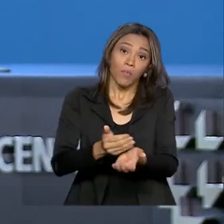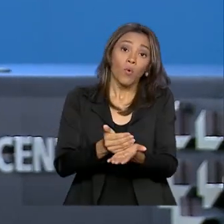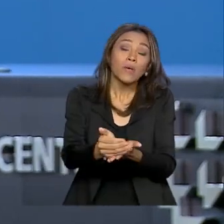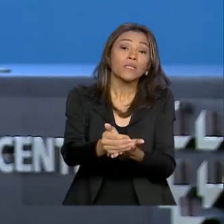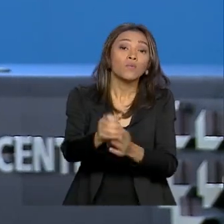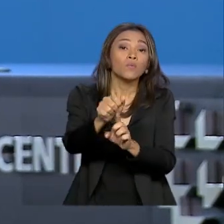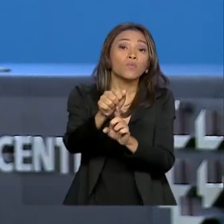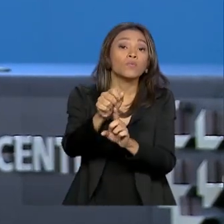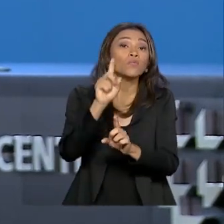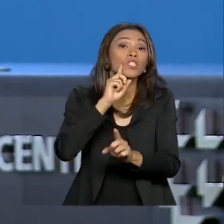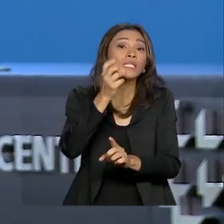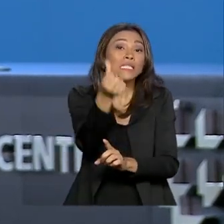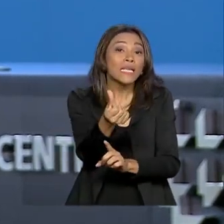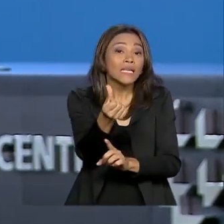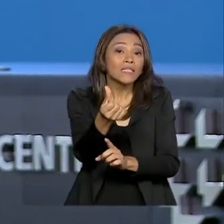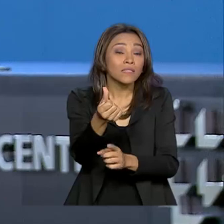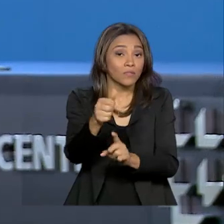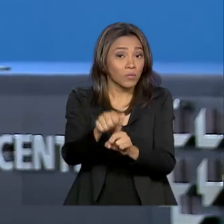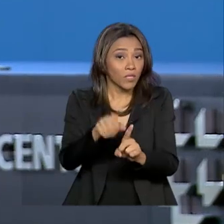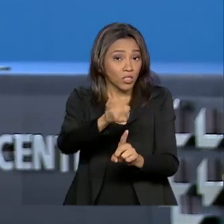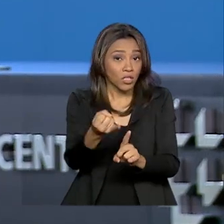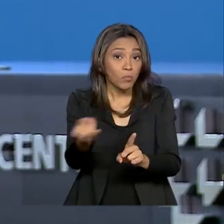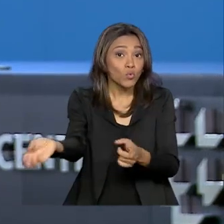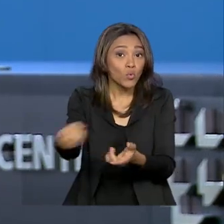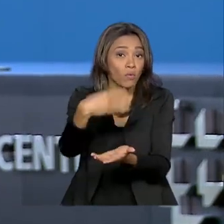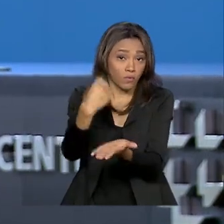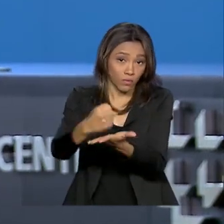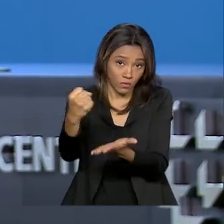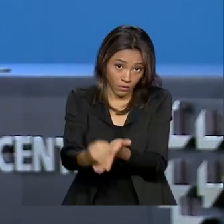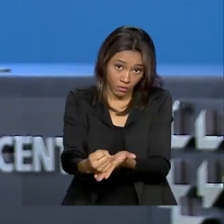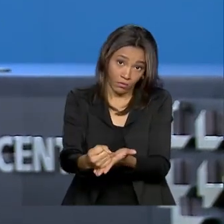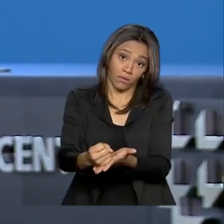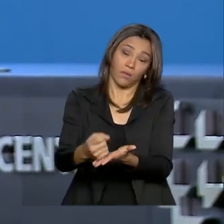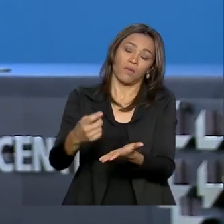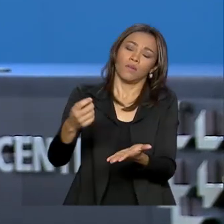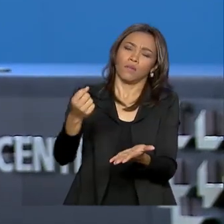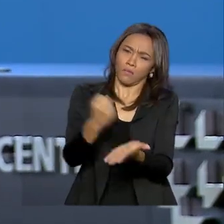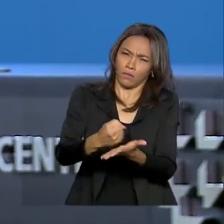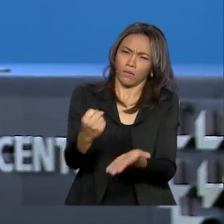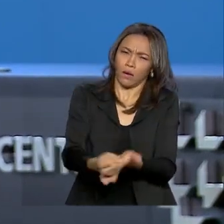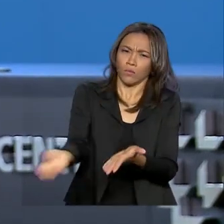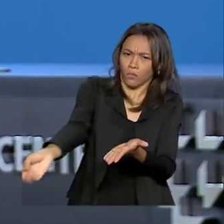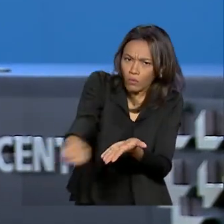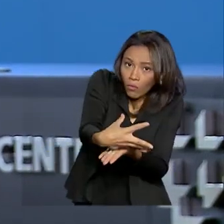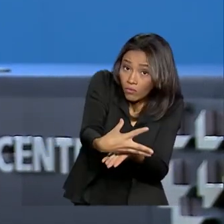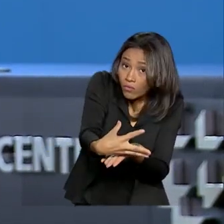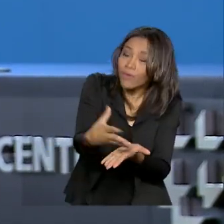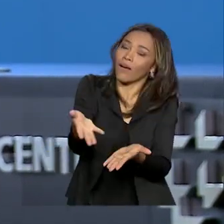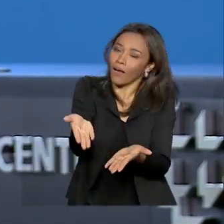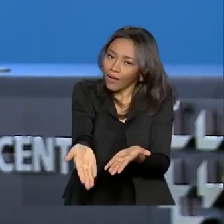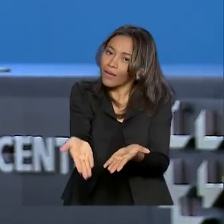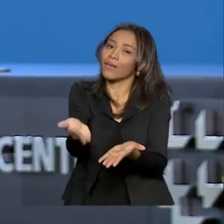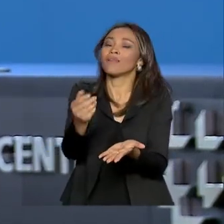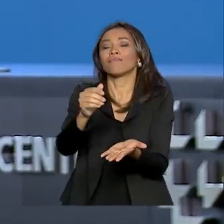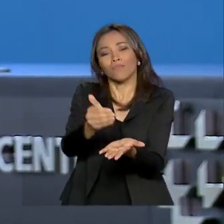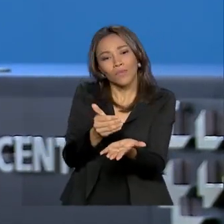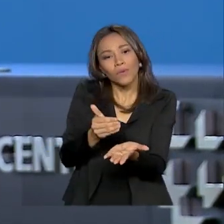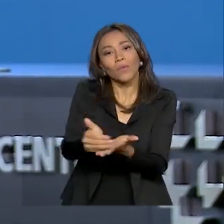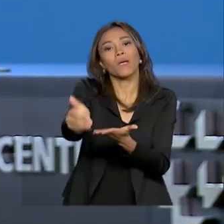de janeiro para os novos contratos. Então, se for um contrato que já tenha com o banco, aí só a partir de 1º de junho.